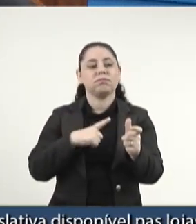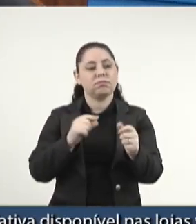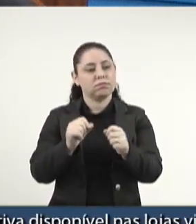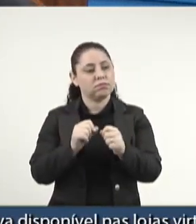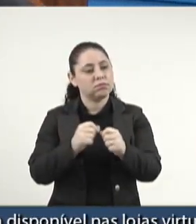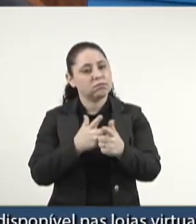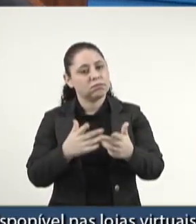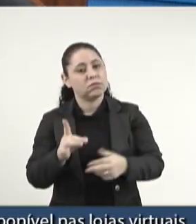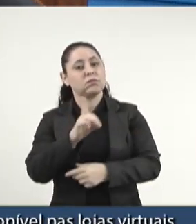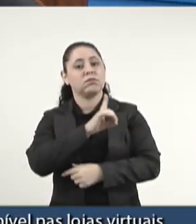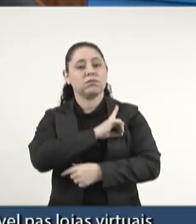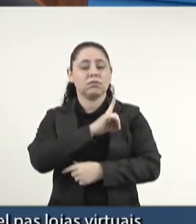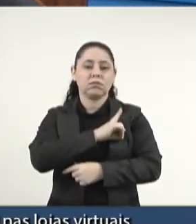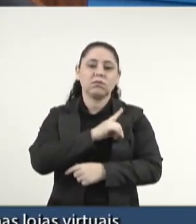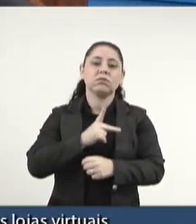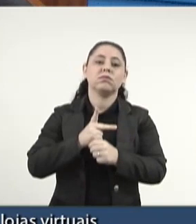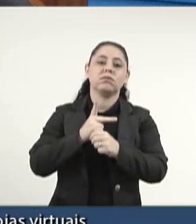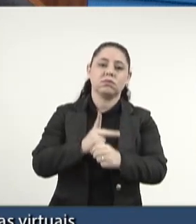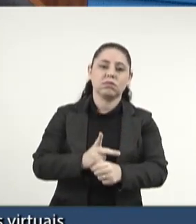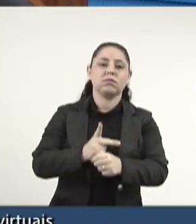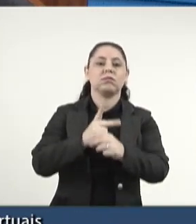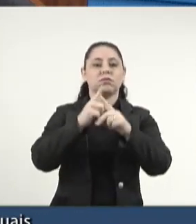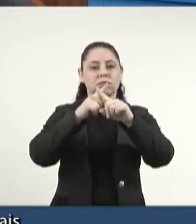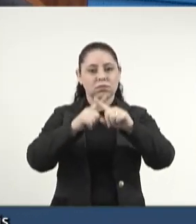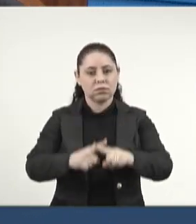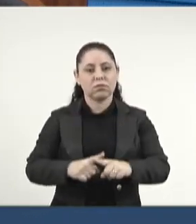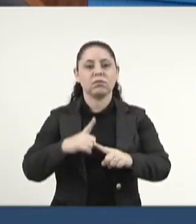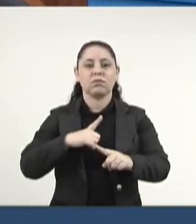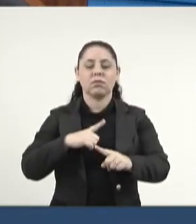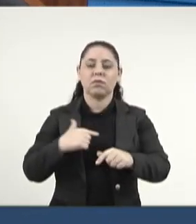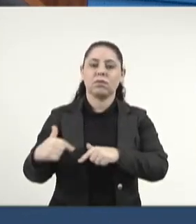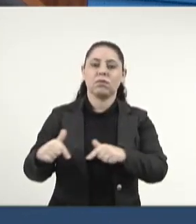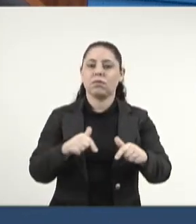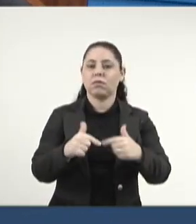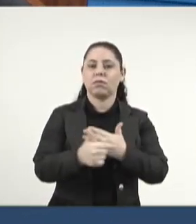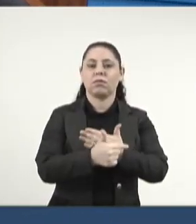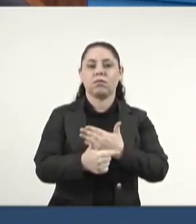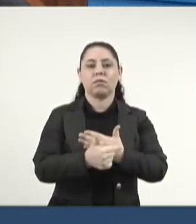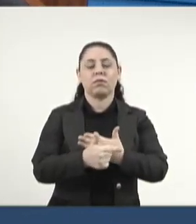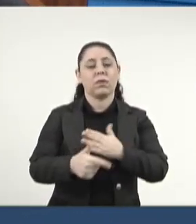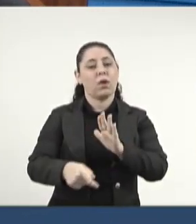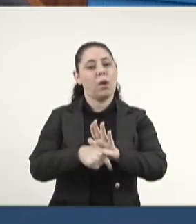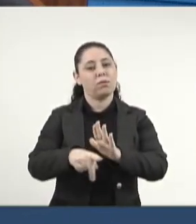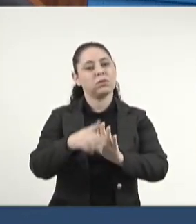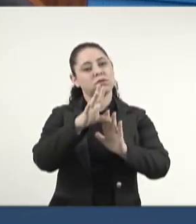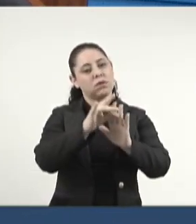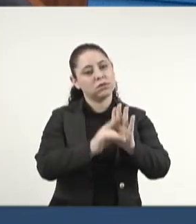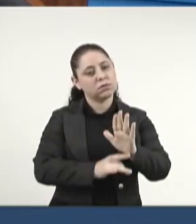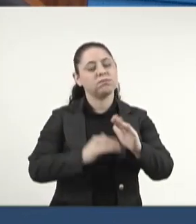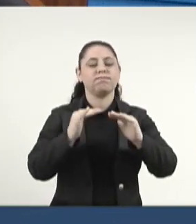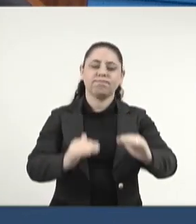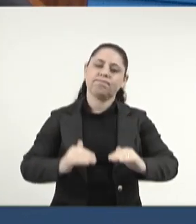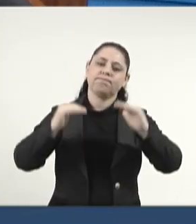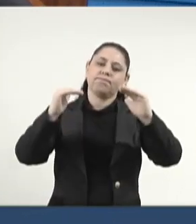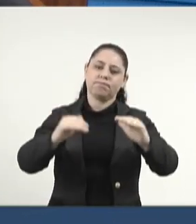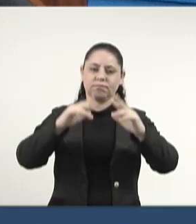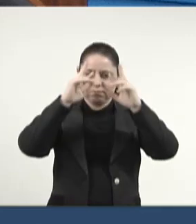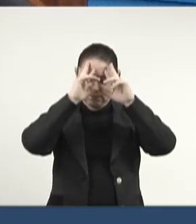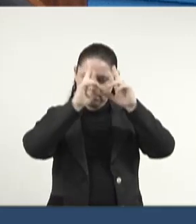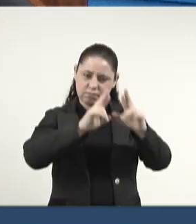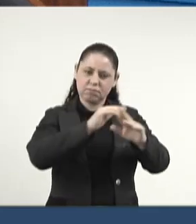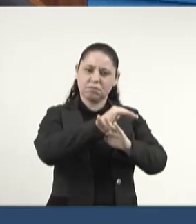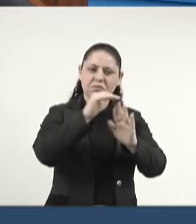Os delegados, os promotores que são concursados e que têm suas atribuições designadas, hierarquias